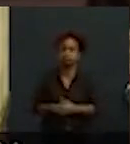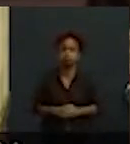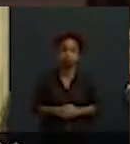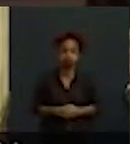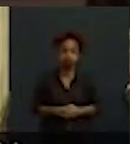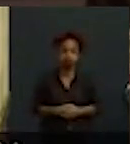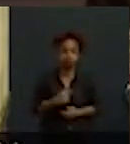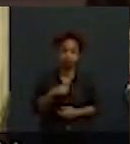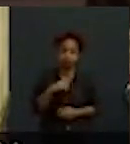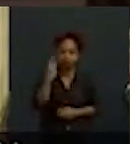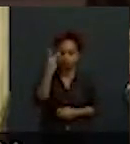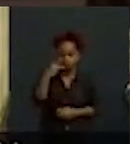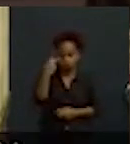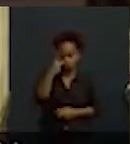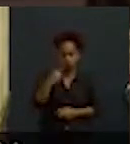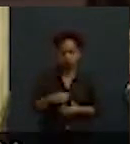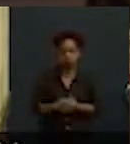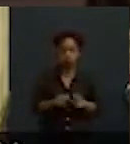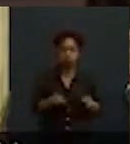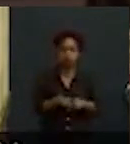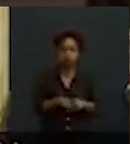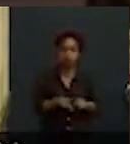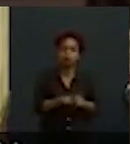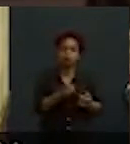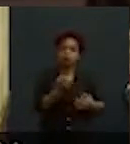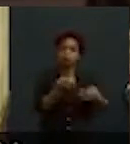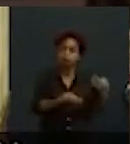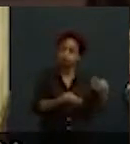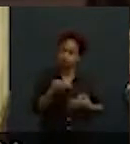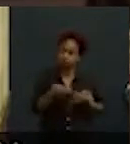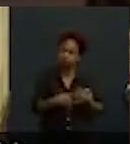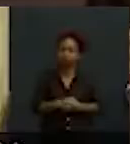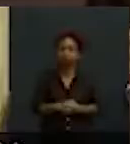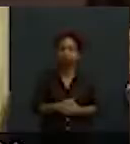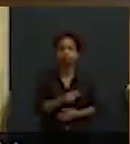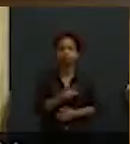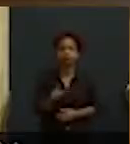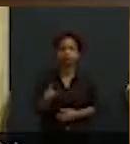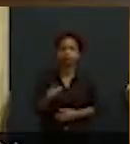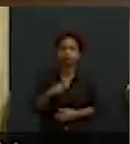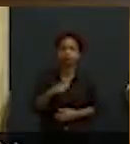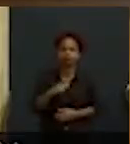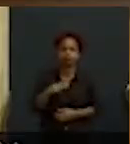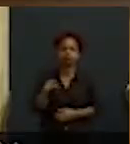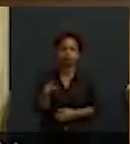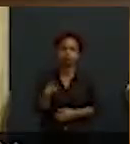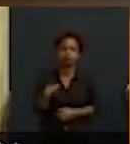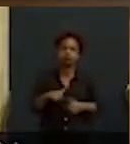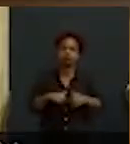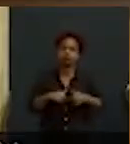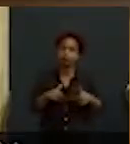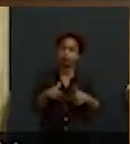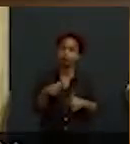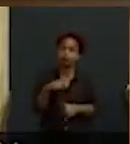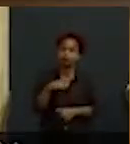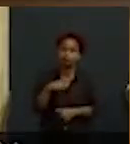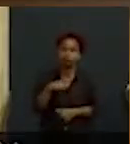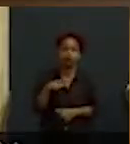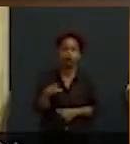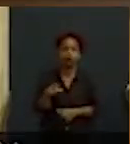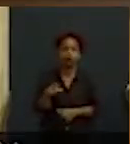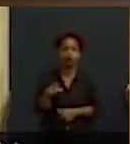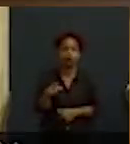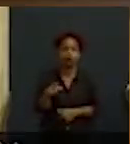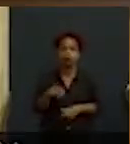como promotor, quer como procurador de justiça. Foi assessor na Assessoria de